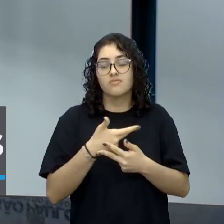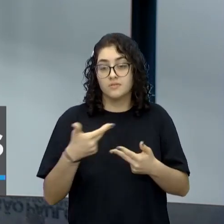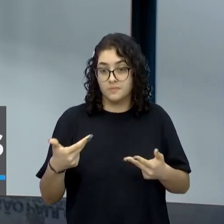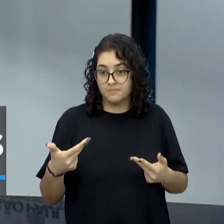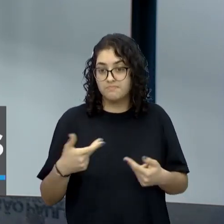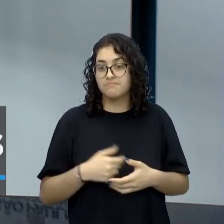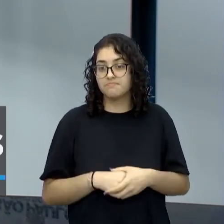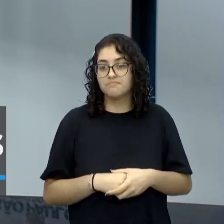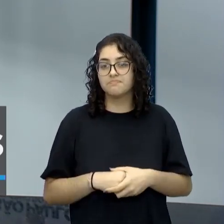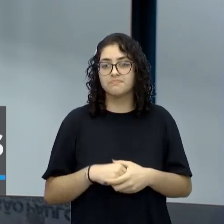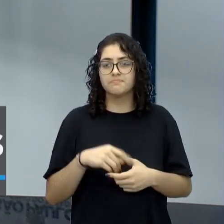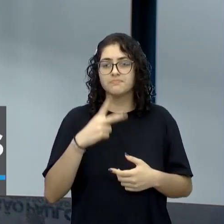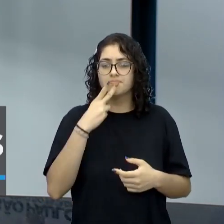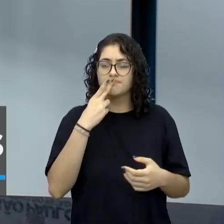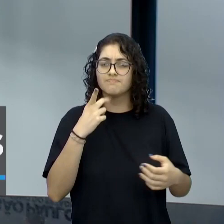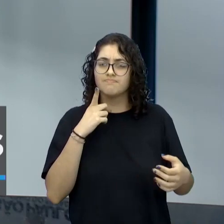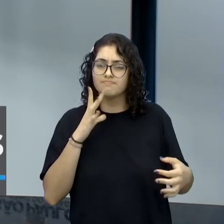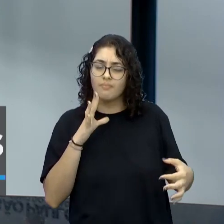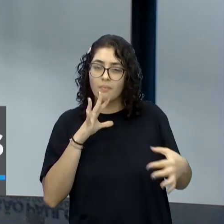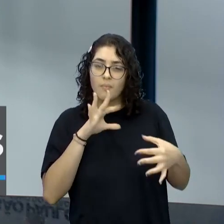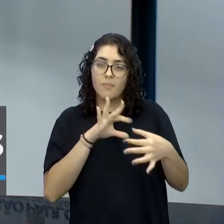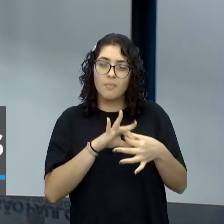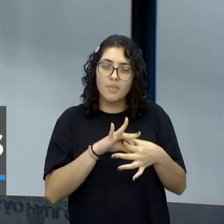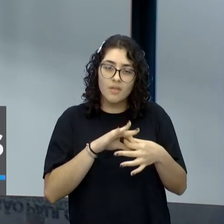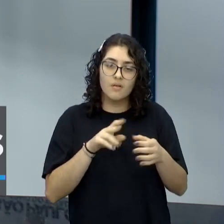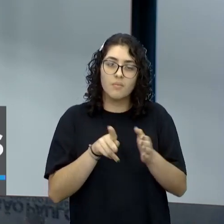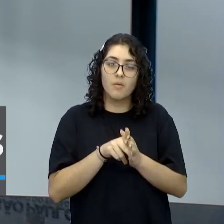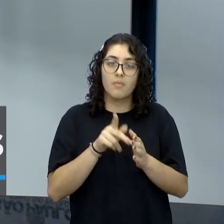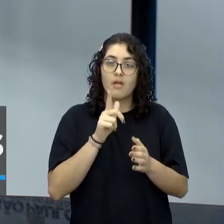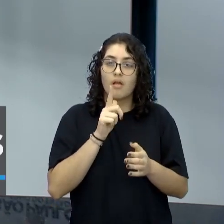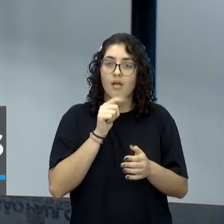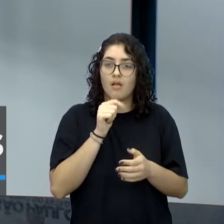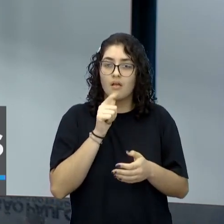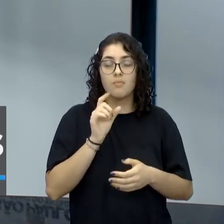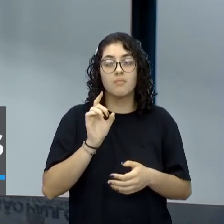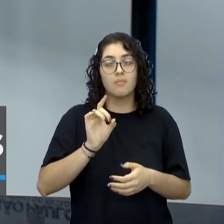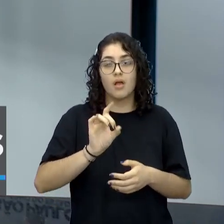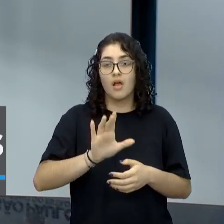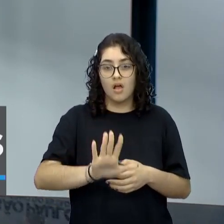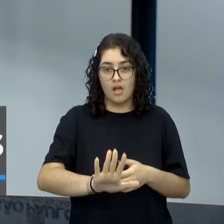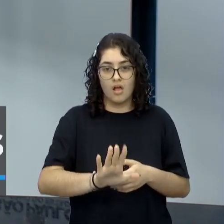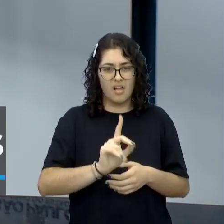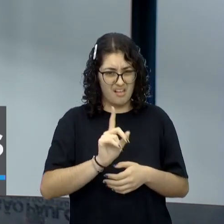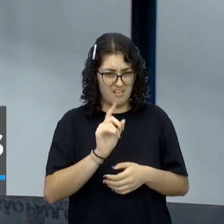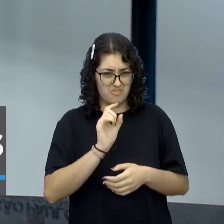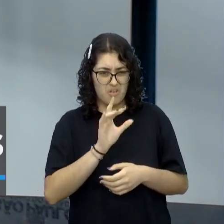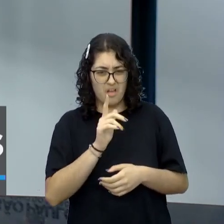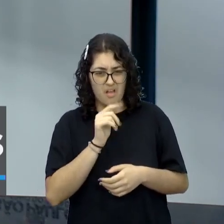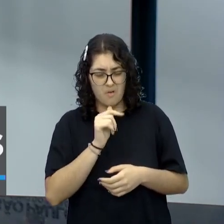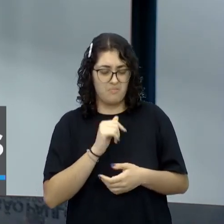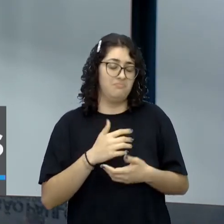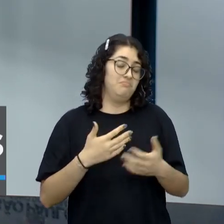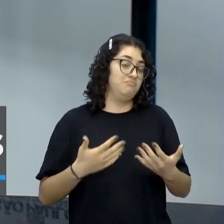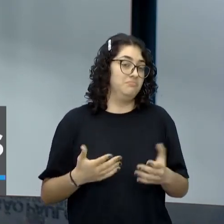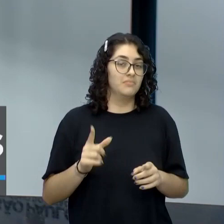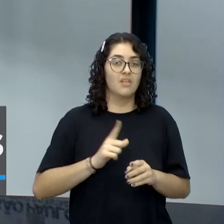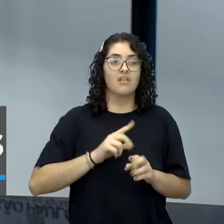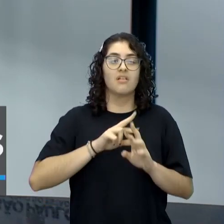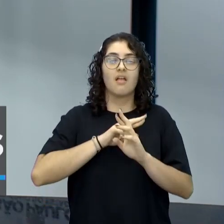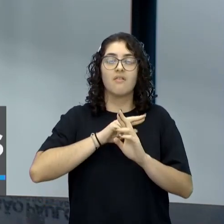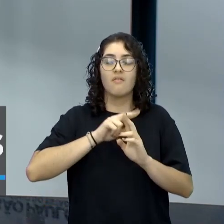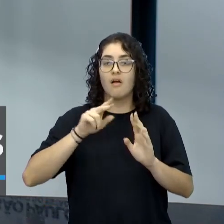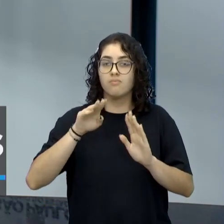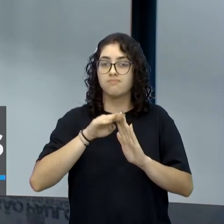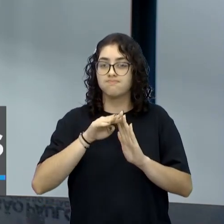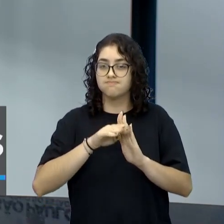processos, a gente associa bastante a erosão à água. Só que não é só isso, né? Existem outros processos aí